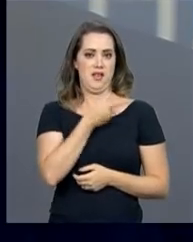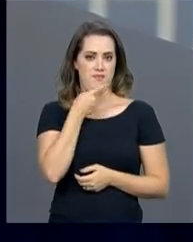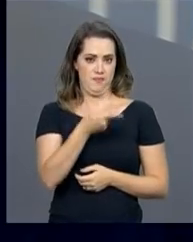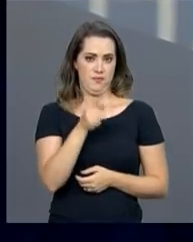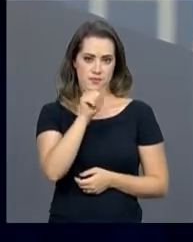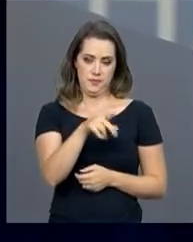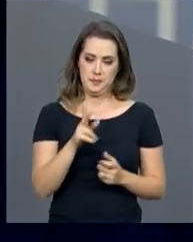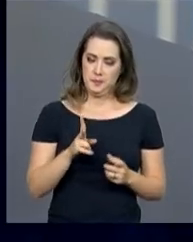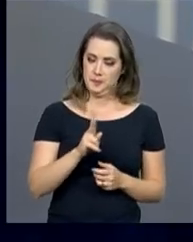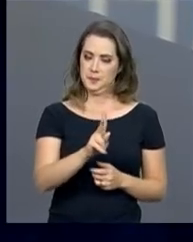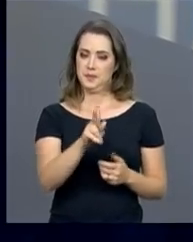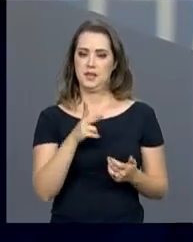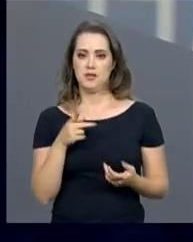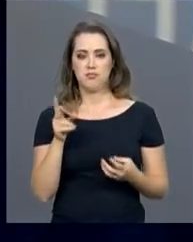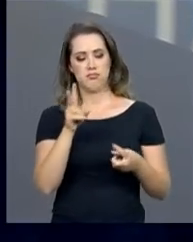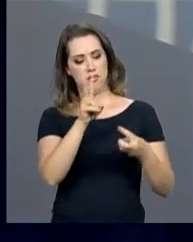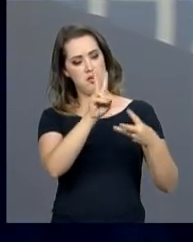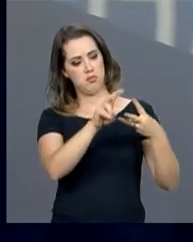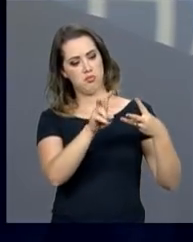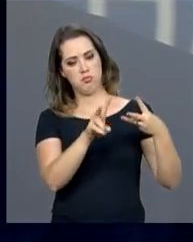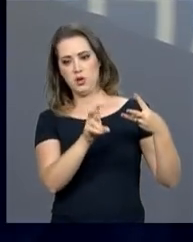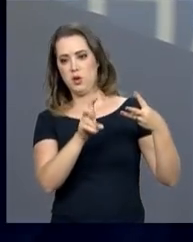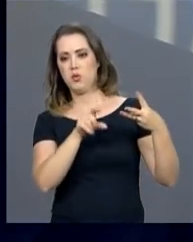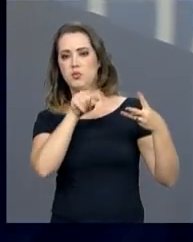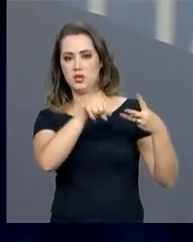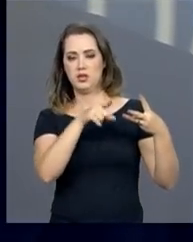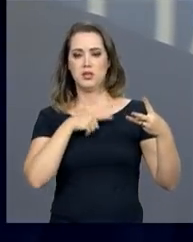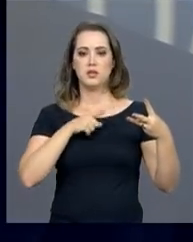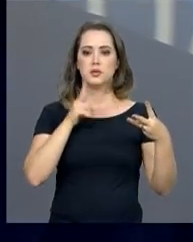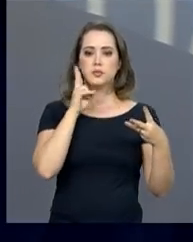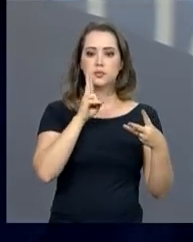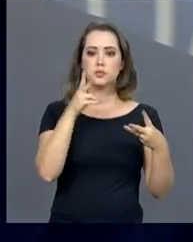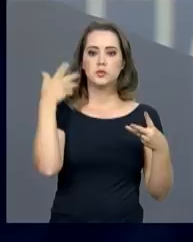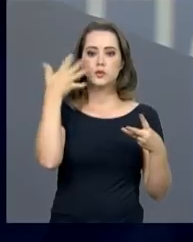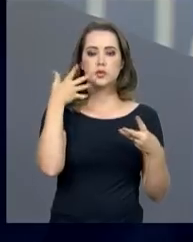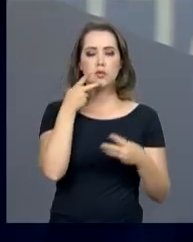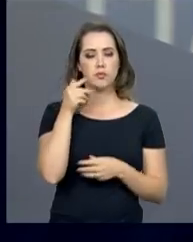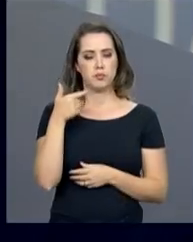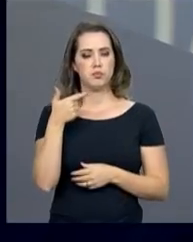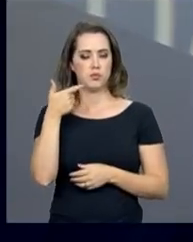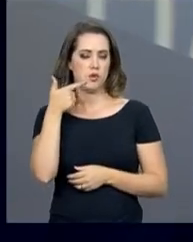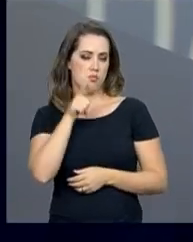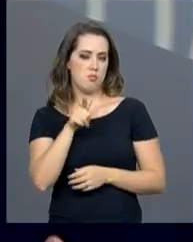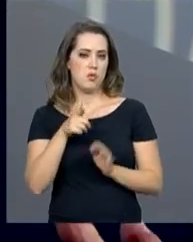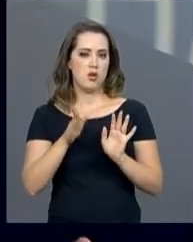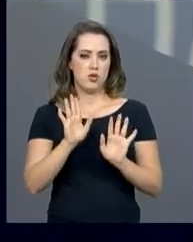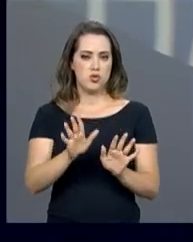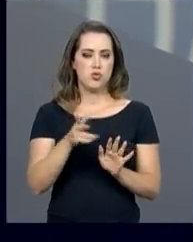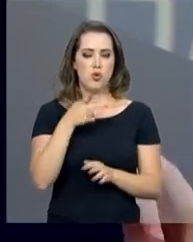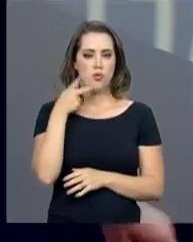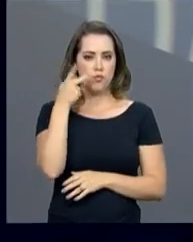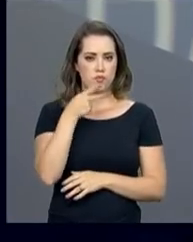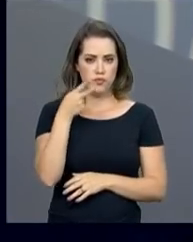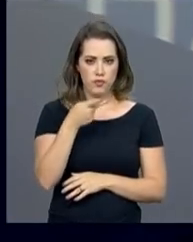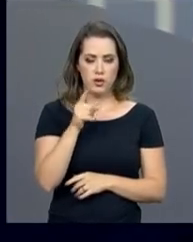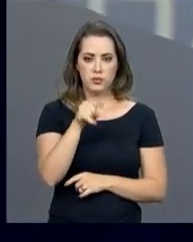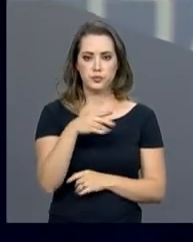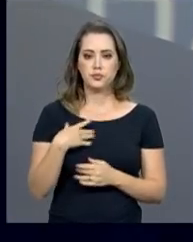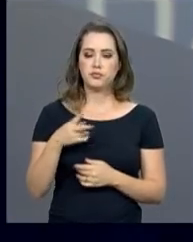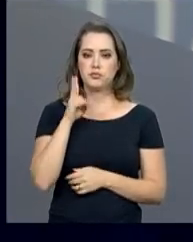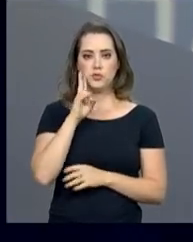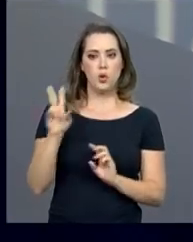pautada por esses vocábulos por essas palavras que você acabou de mencionar eu perceber que pelo menos meus